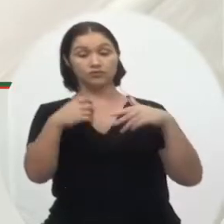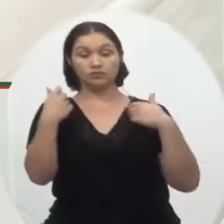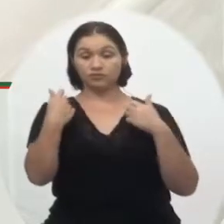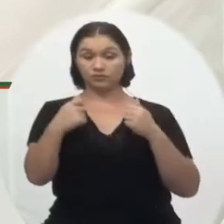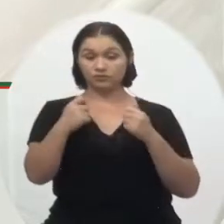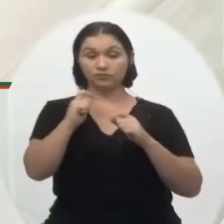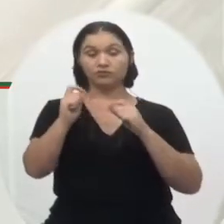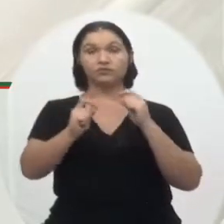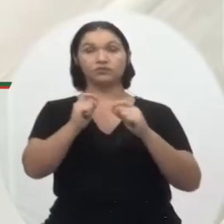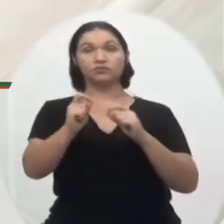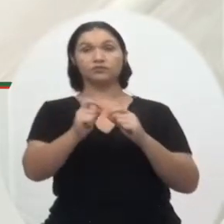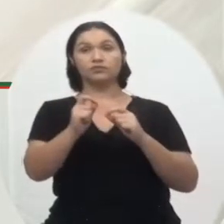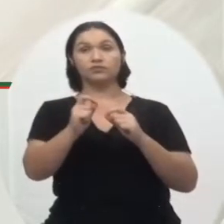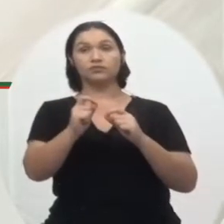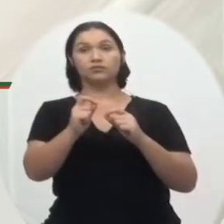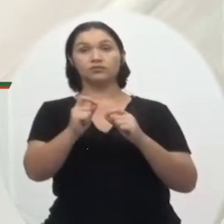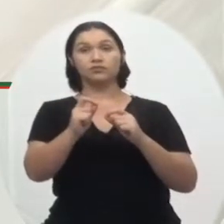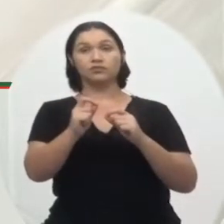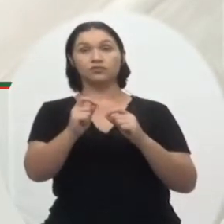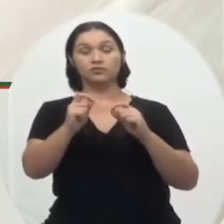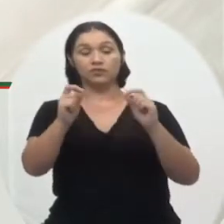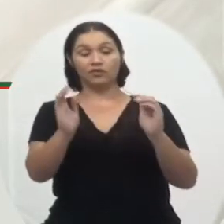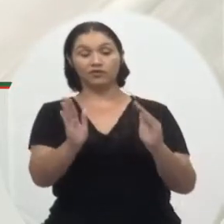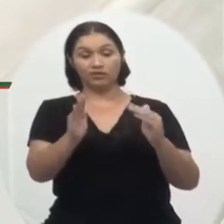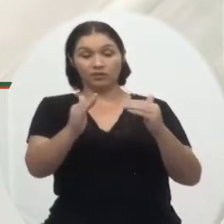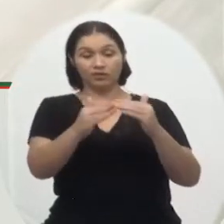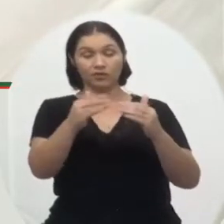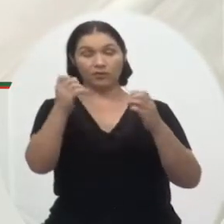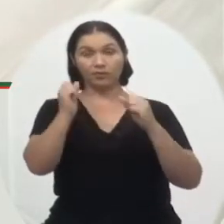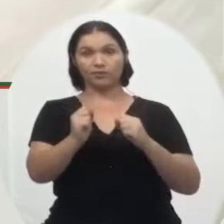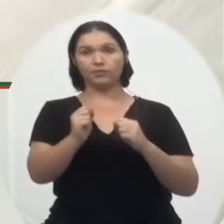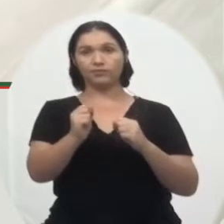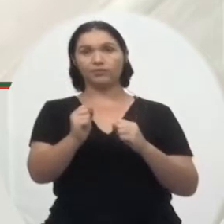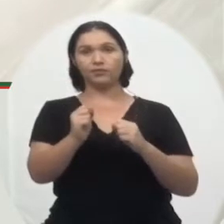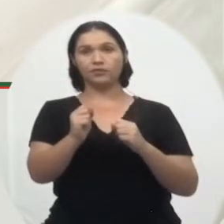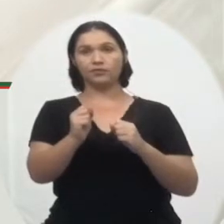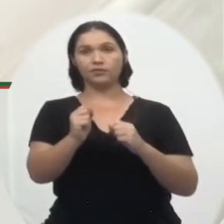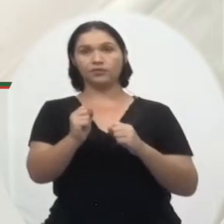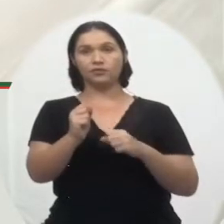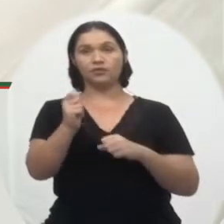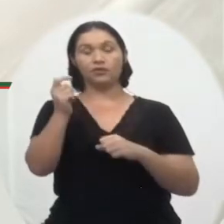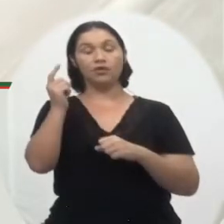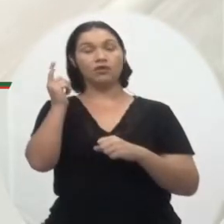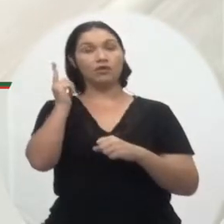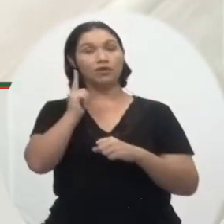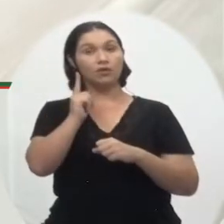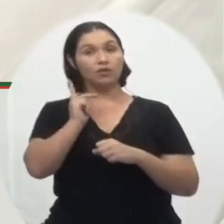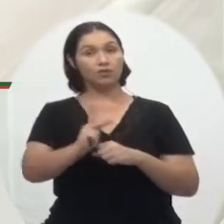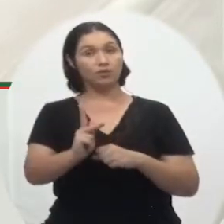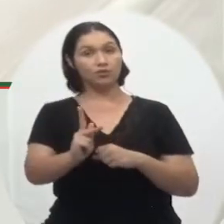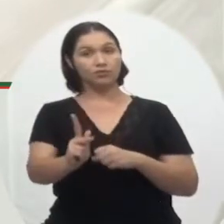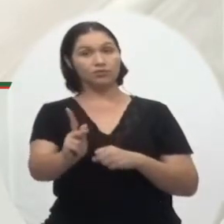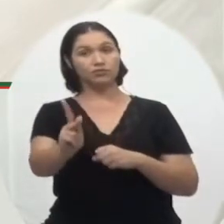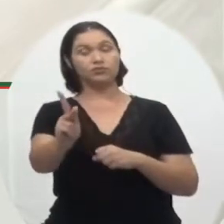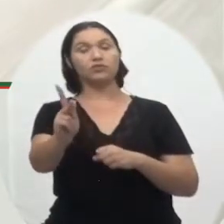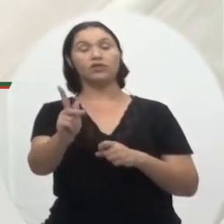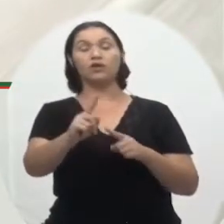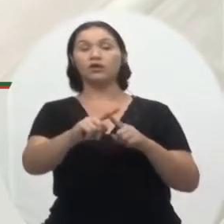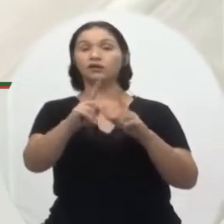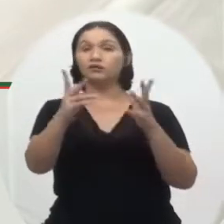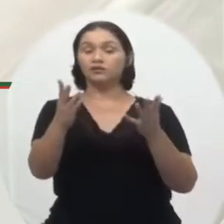ela precisa buscar a sua eficiência. Então, houve um estudo que foi chamado de mercado sombreado. Nas praças